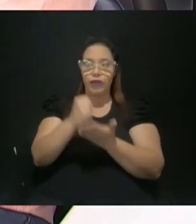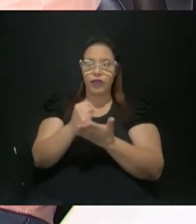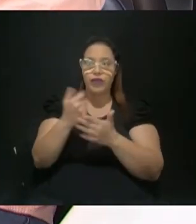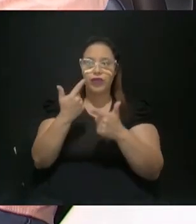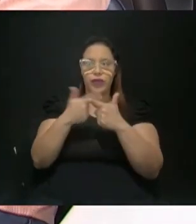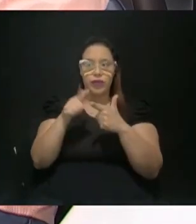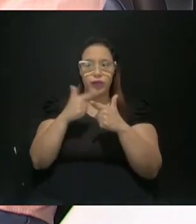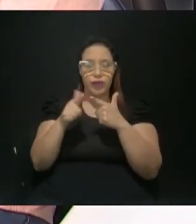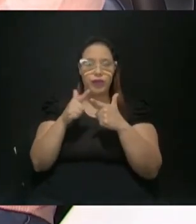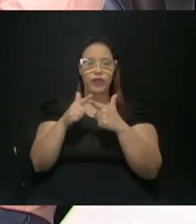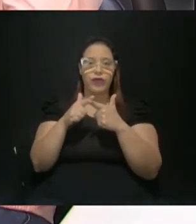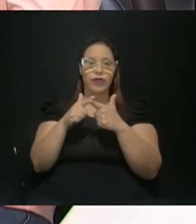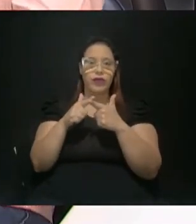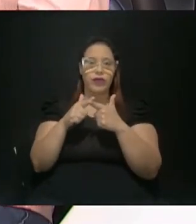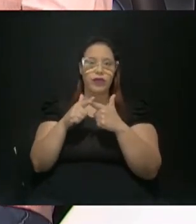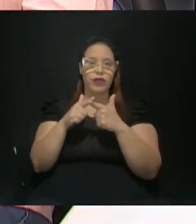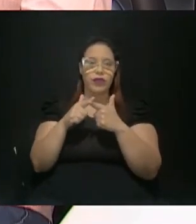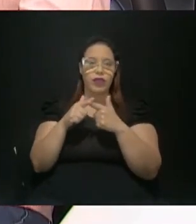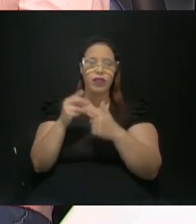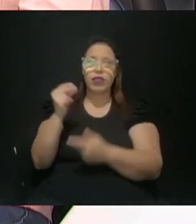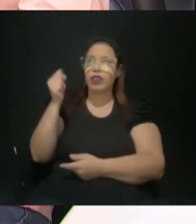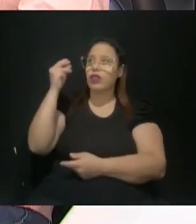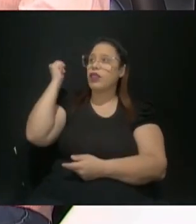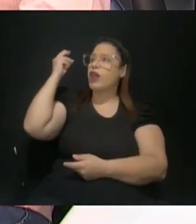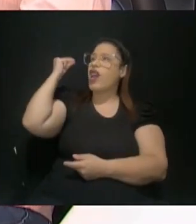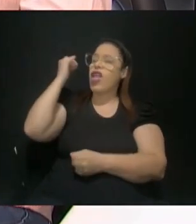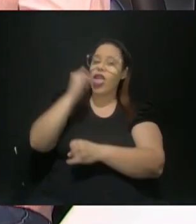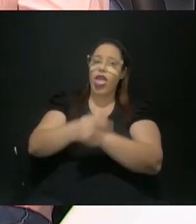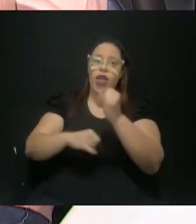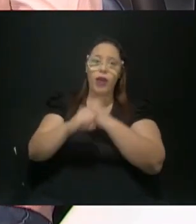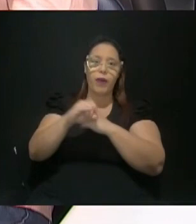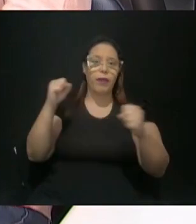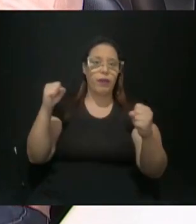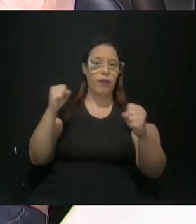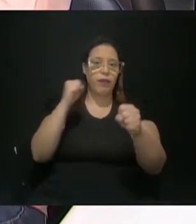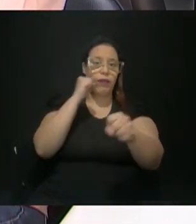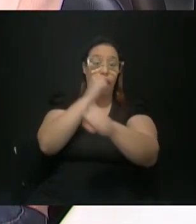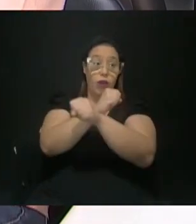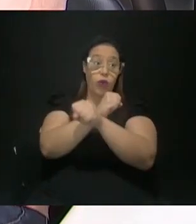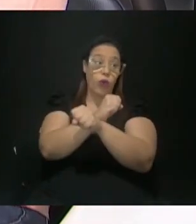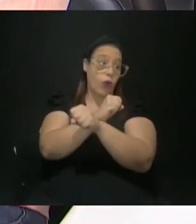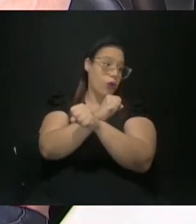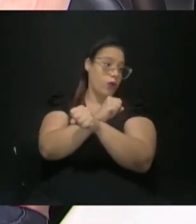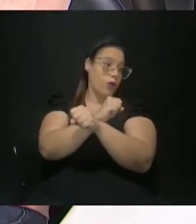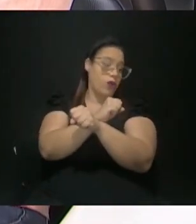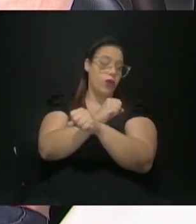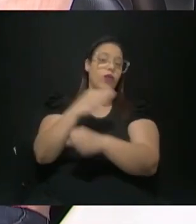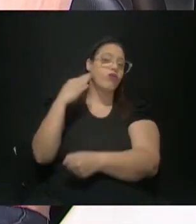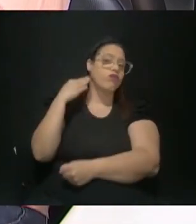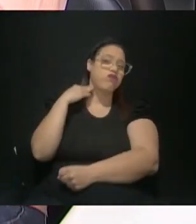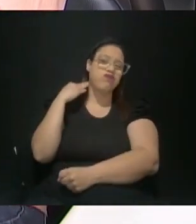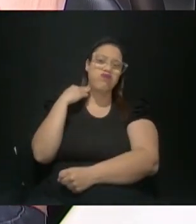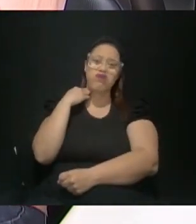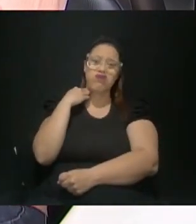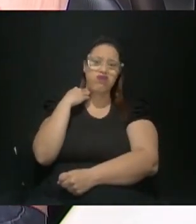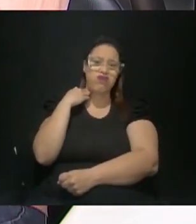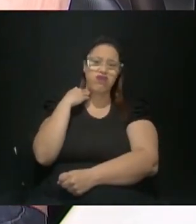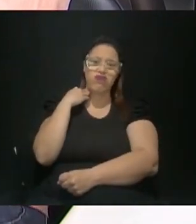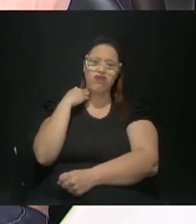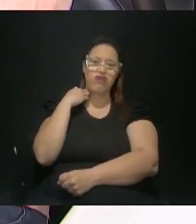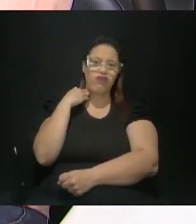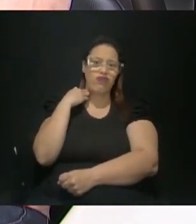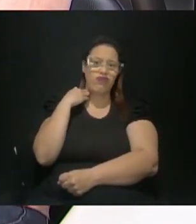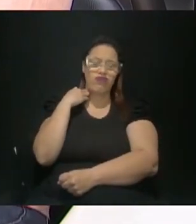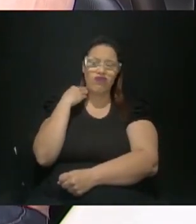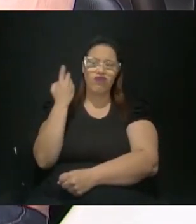como tempos atrás a internet ela meio que parou, teve um problema, então os bancos não funcionavam, os bancos